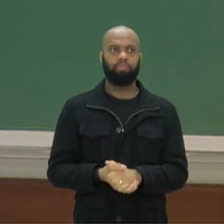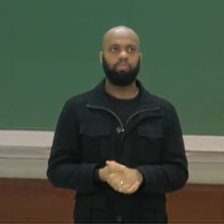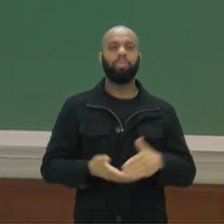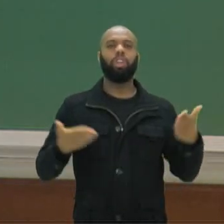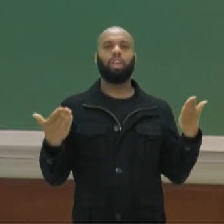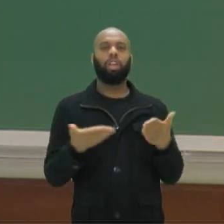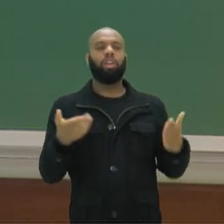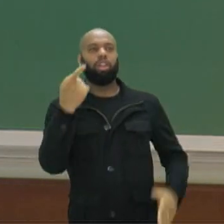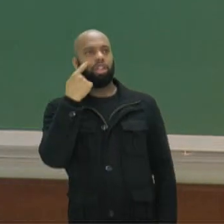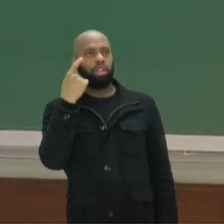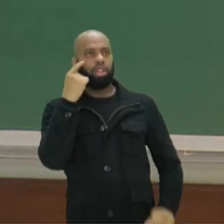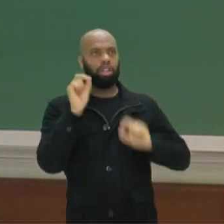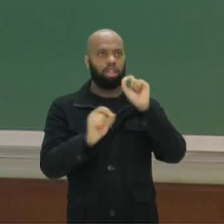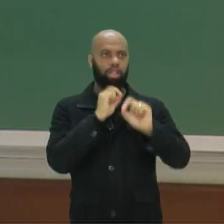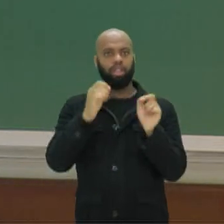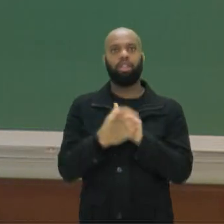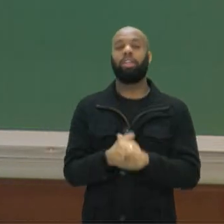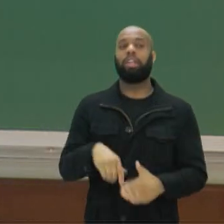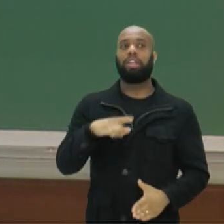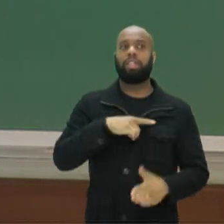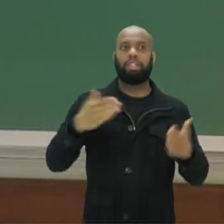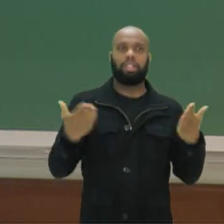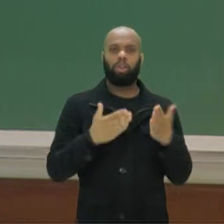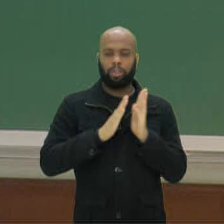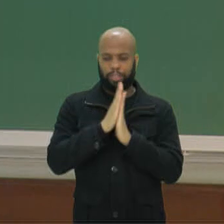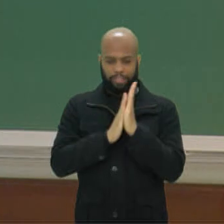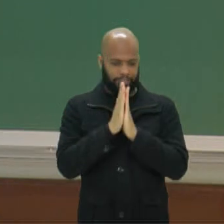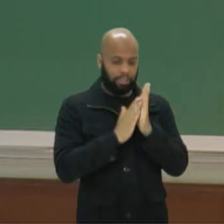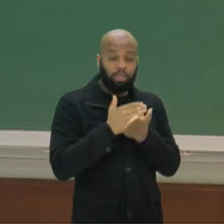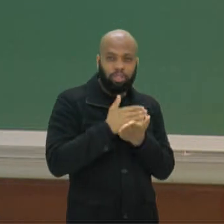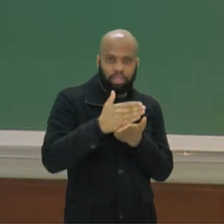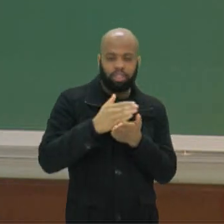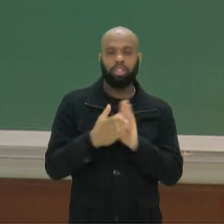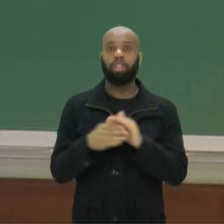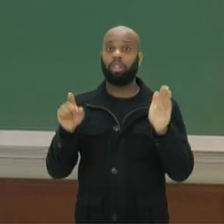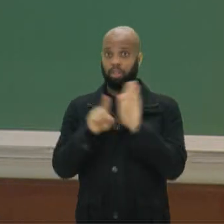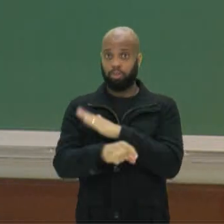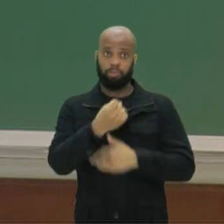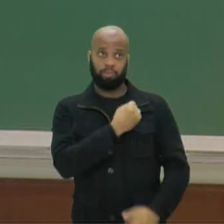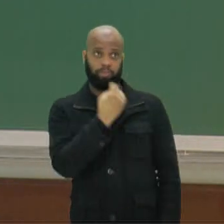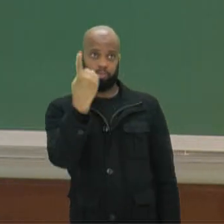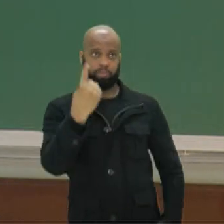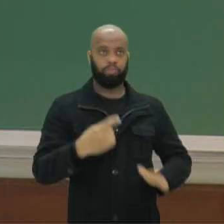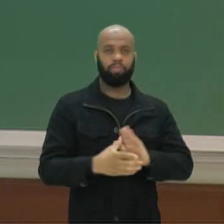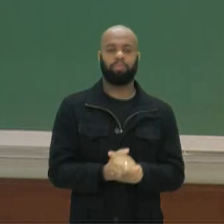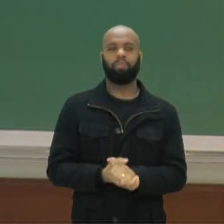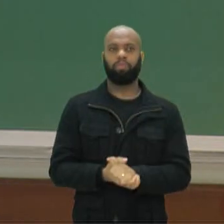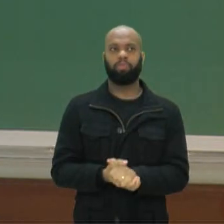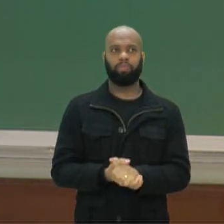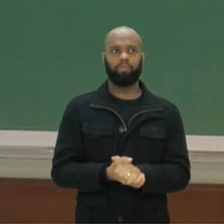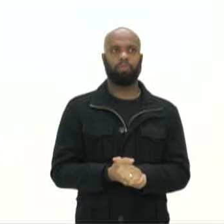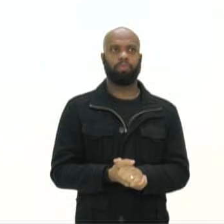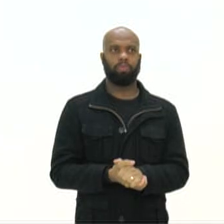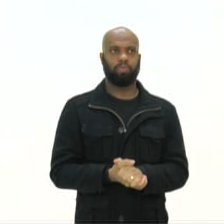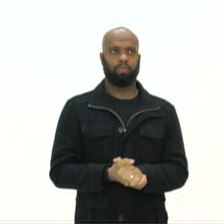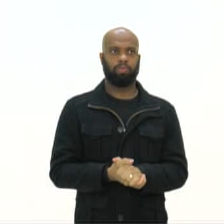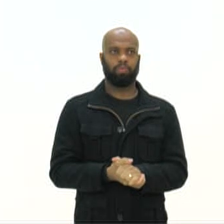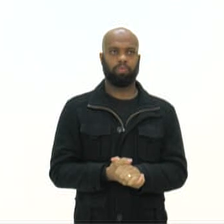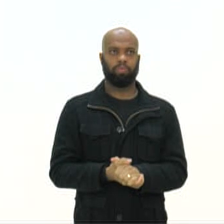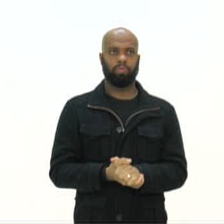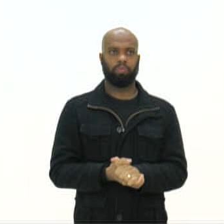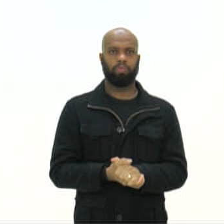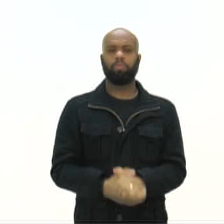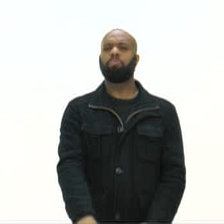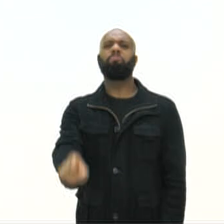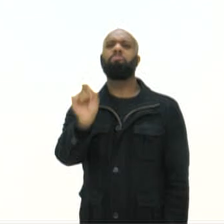Vamos começar aqui com o nosso warm-up, o nosso aquecimento. Primeira pergunta, pessoal, number 1. What is